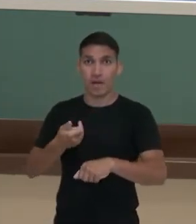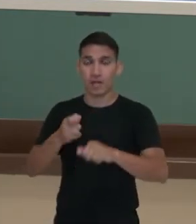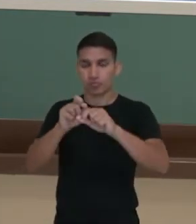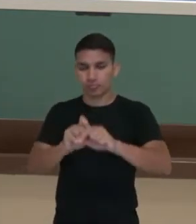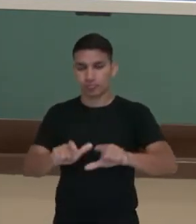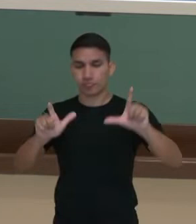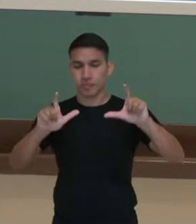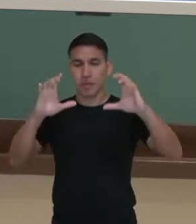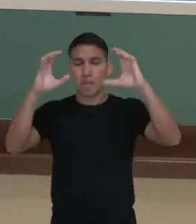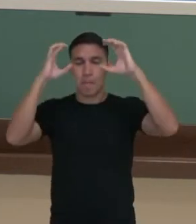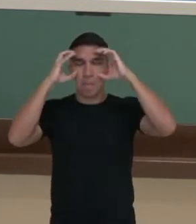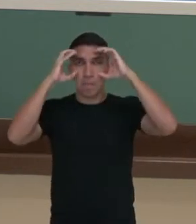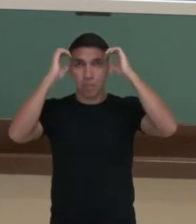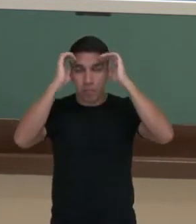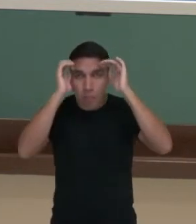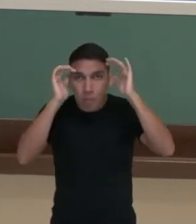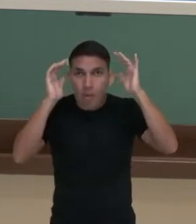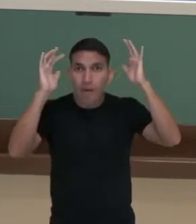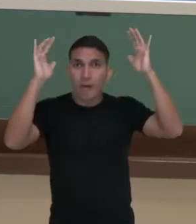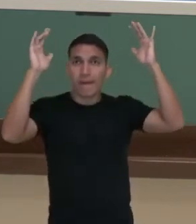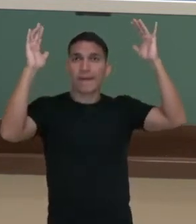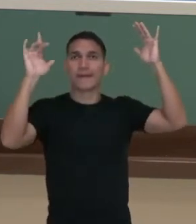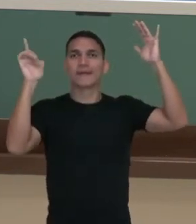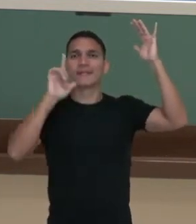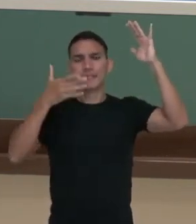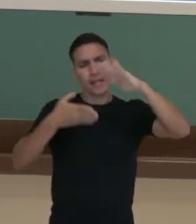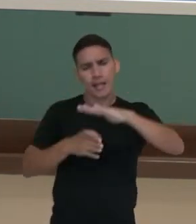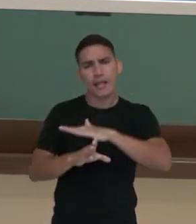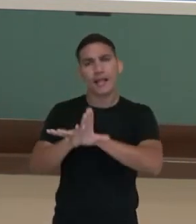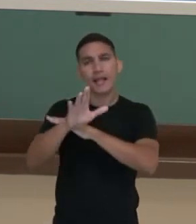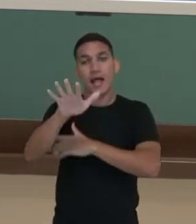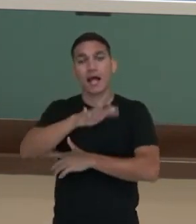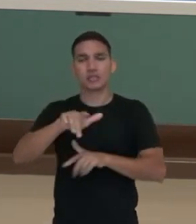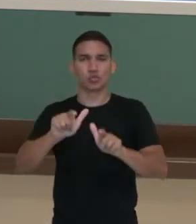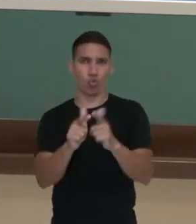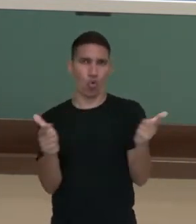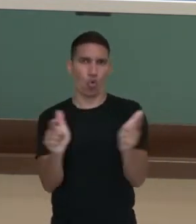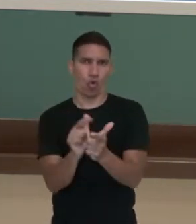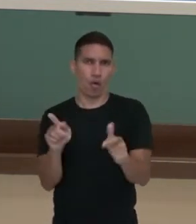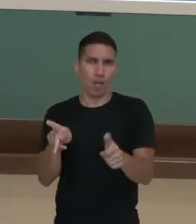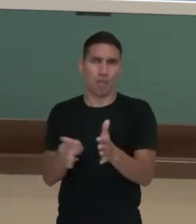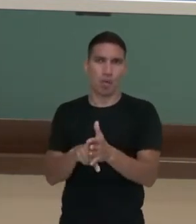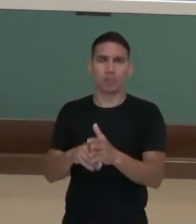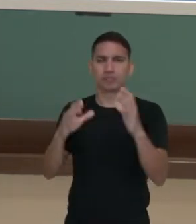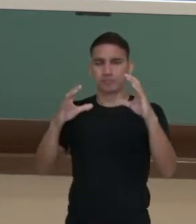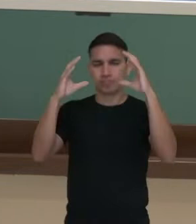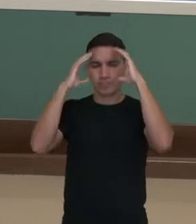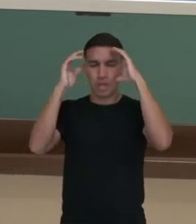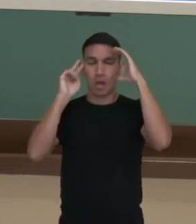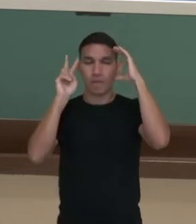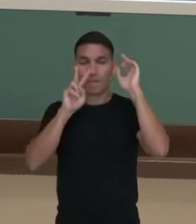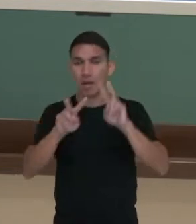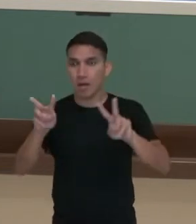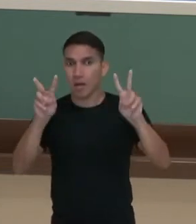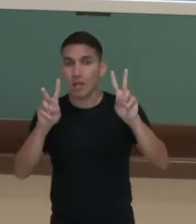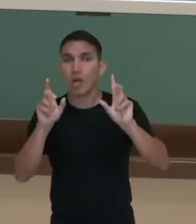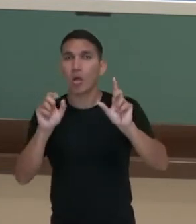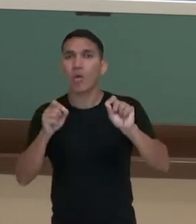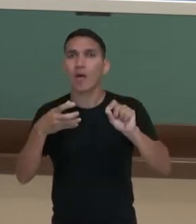né, no ambiente de realidade virtual desse jornal, né, estaria com os seus óculos e tal, e